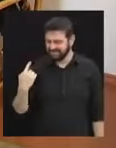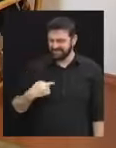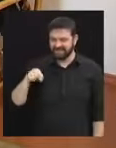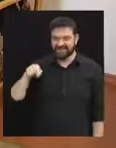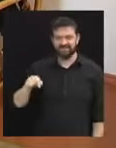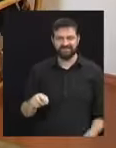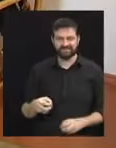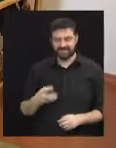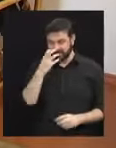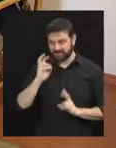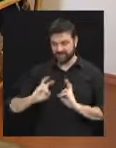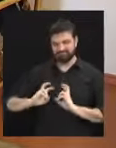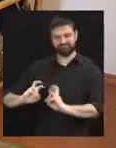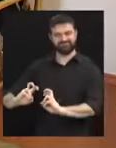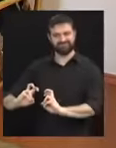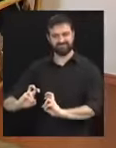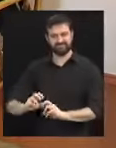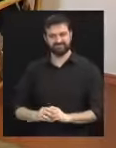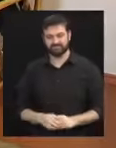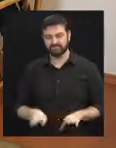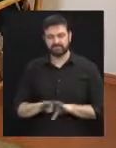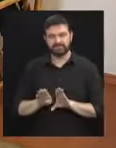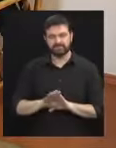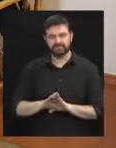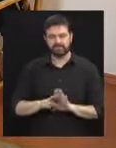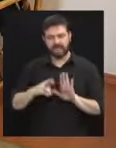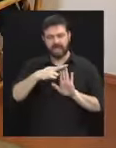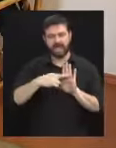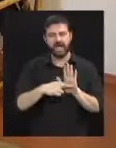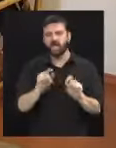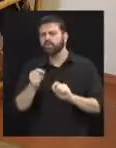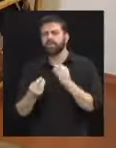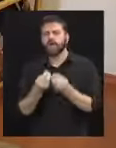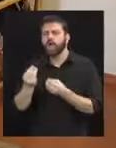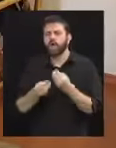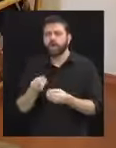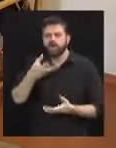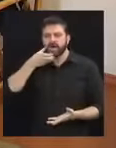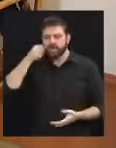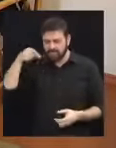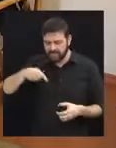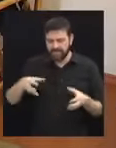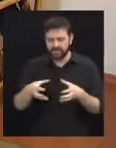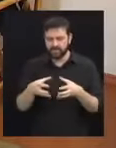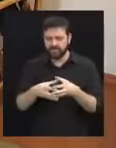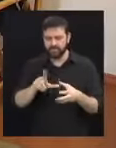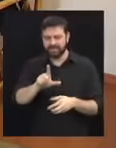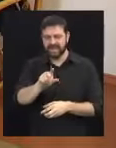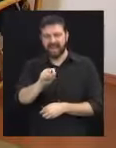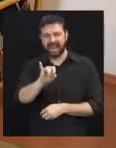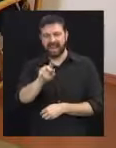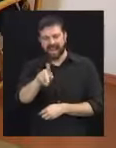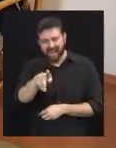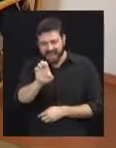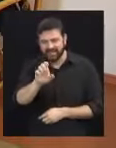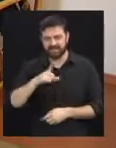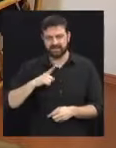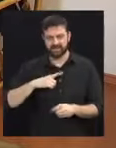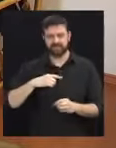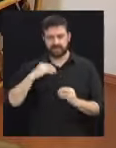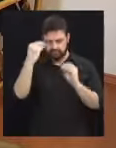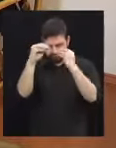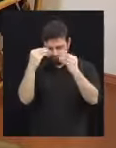legal. E aí, o critério para like é o quê? Acessar a página de vocês, lá tem algumas imagens dos bichinhos que estão disponíveis para adoção. Já tem todos